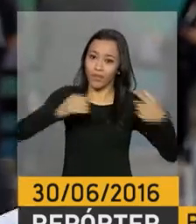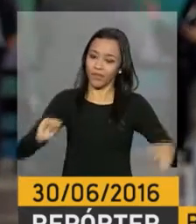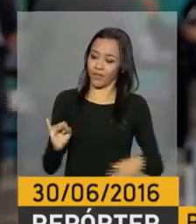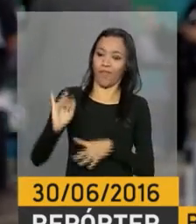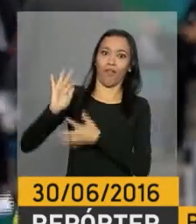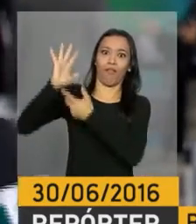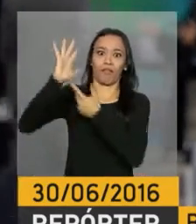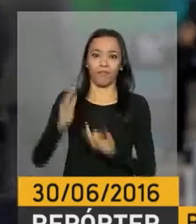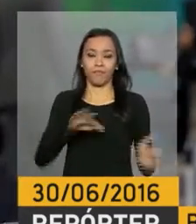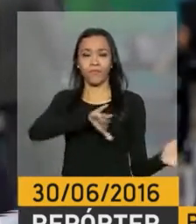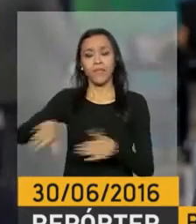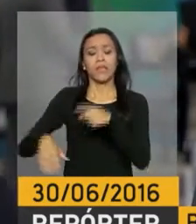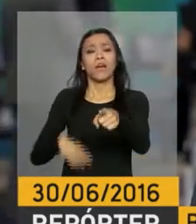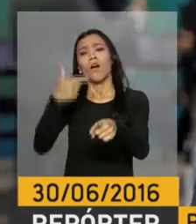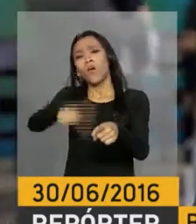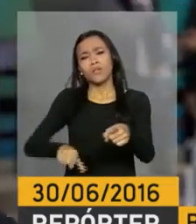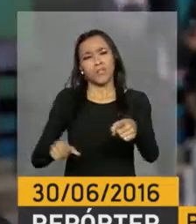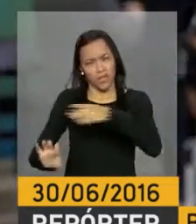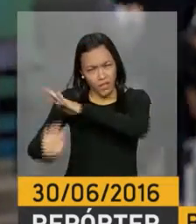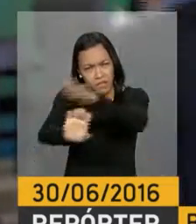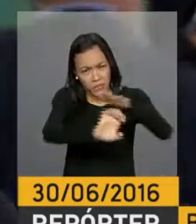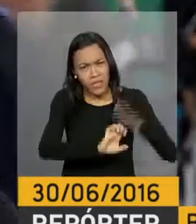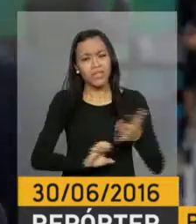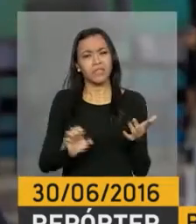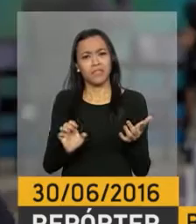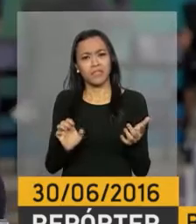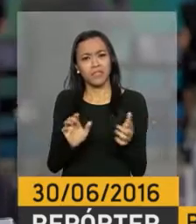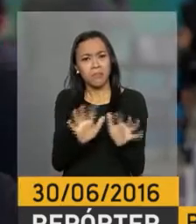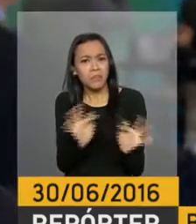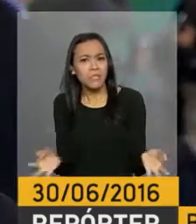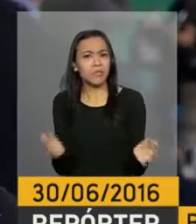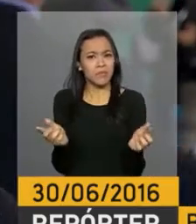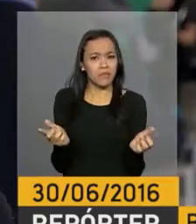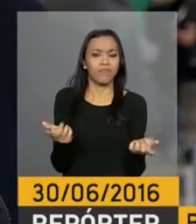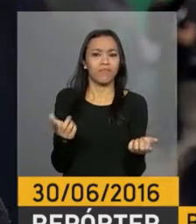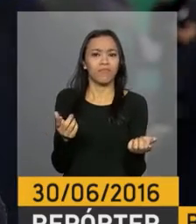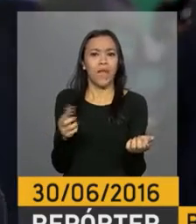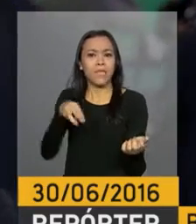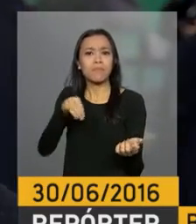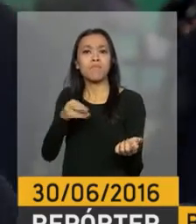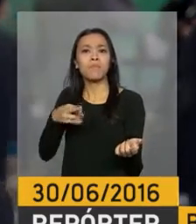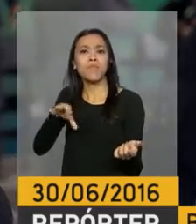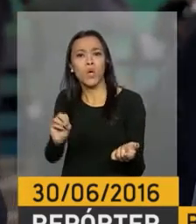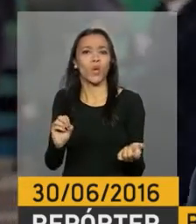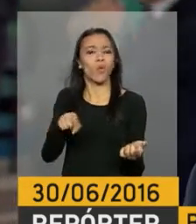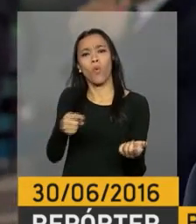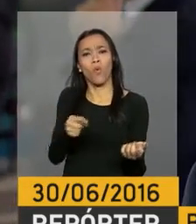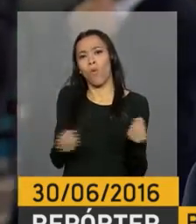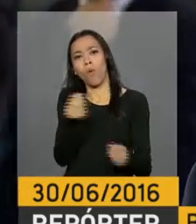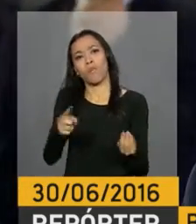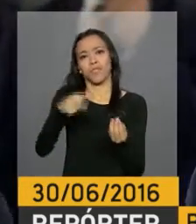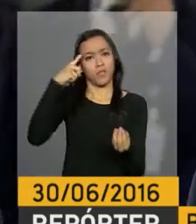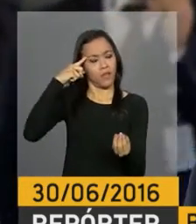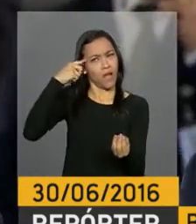O setor, né, as micro e pequenas empresas estão em crise, assim como, né, o país nessa crise econômica. Como é que o senhor avalia aí